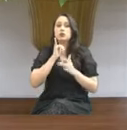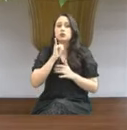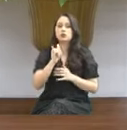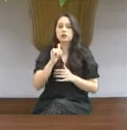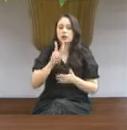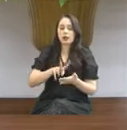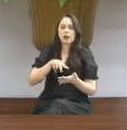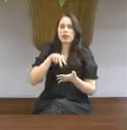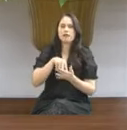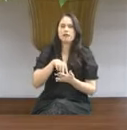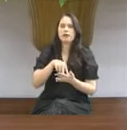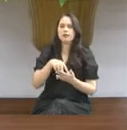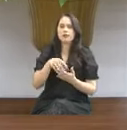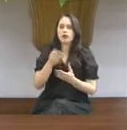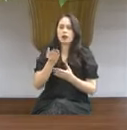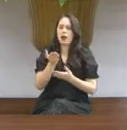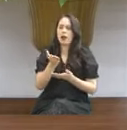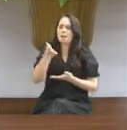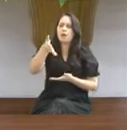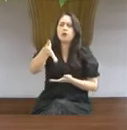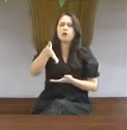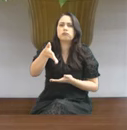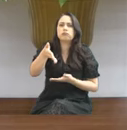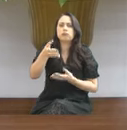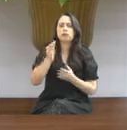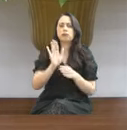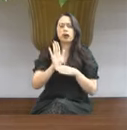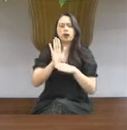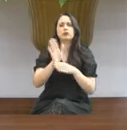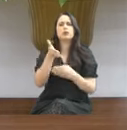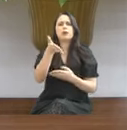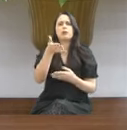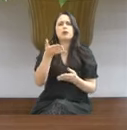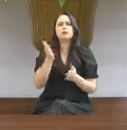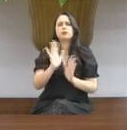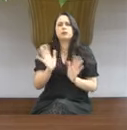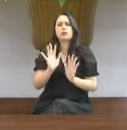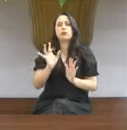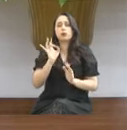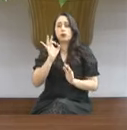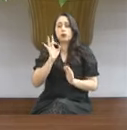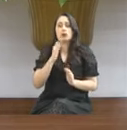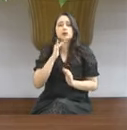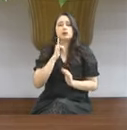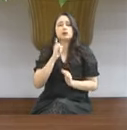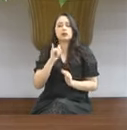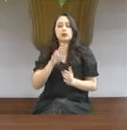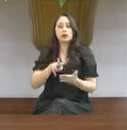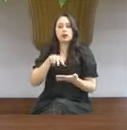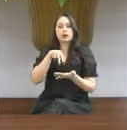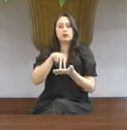Jesus não deu a mão para ele. É o terapeuta,